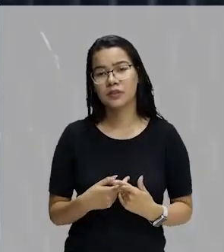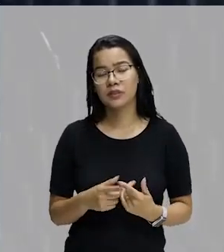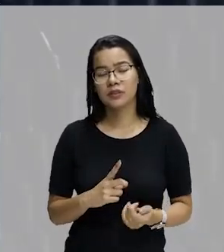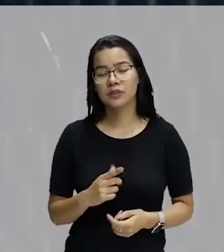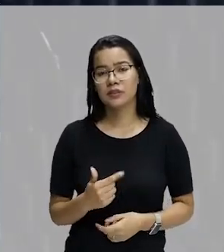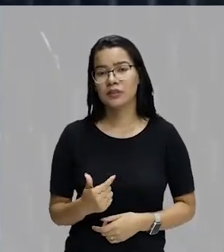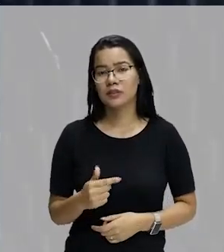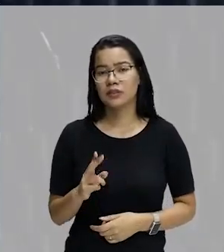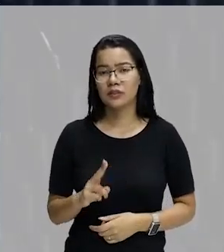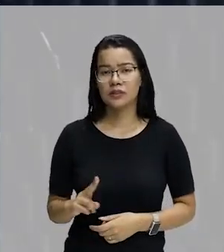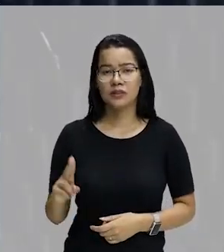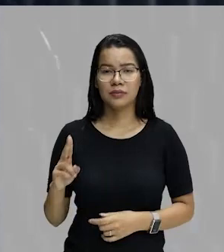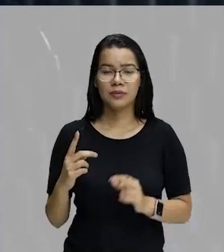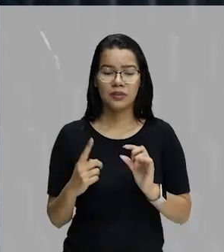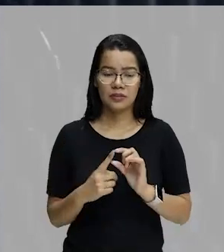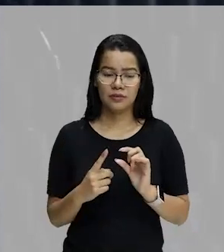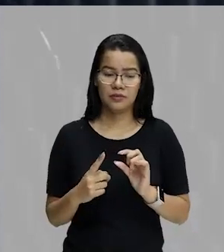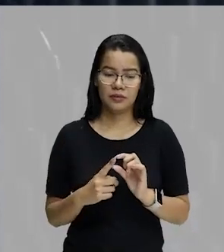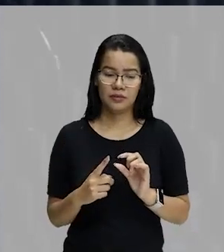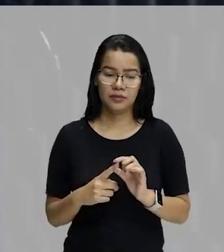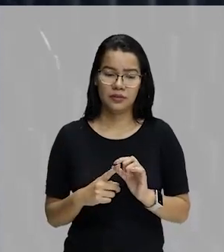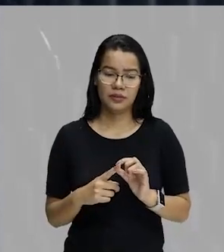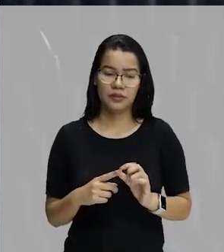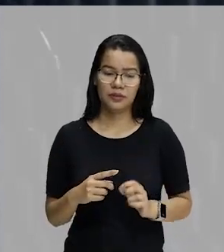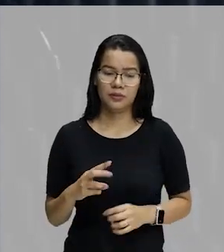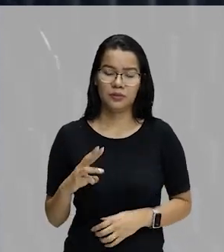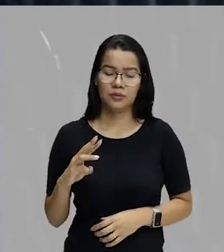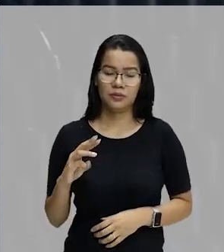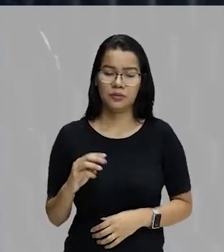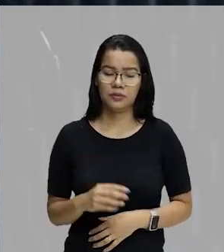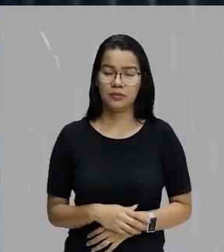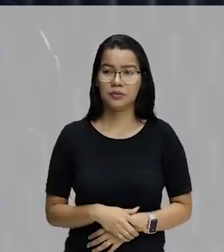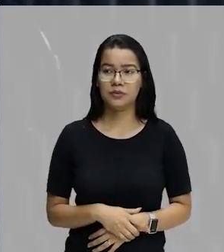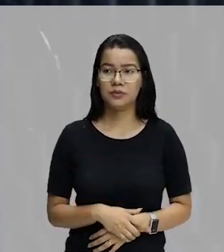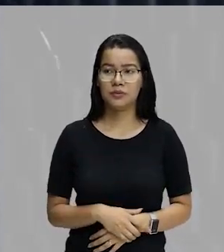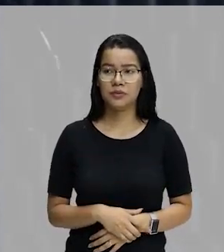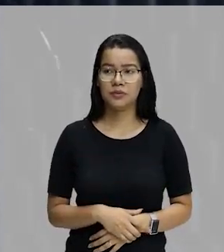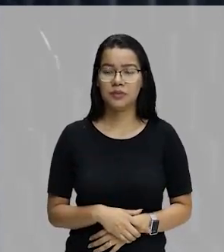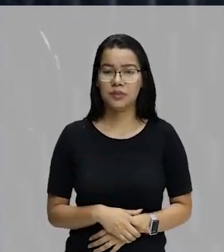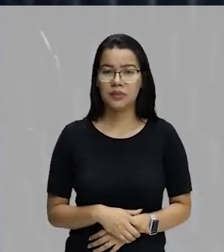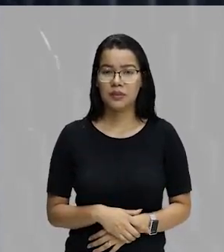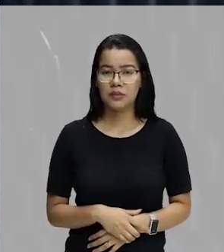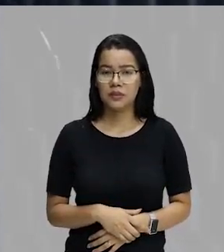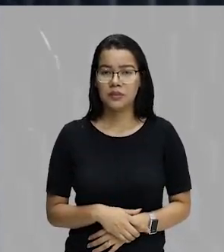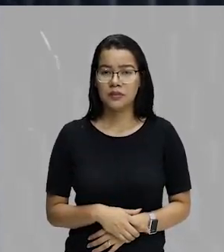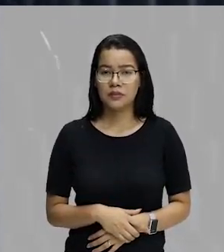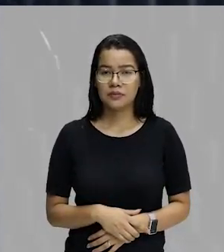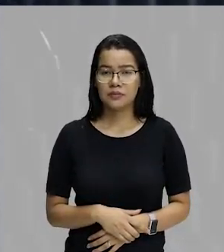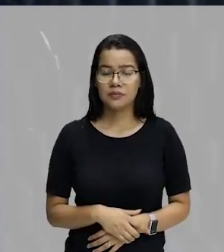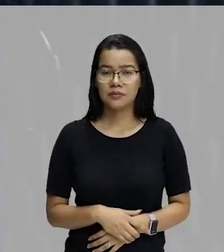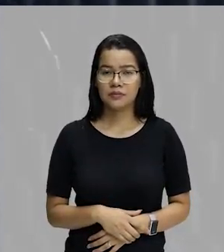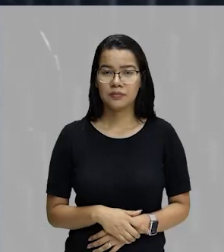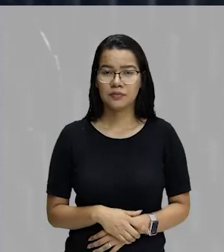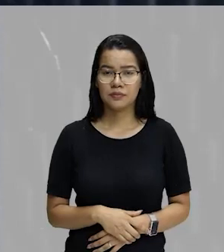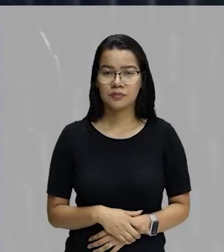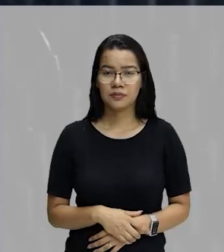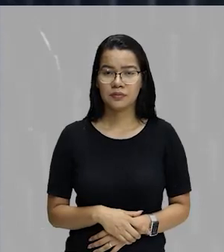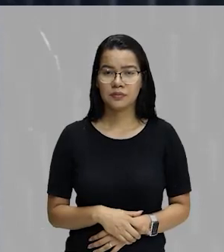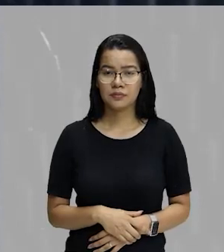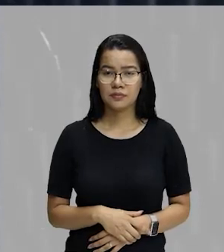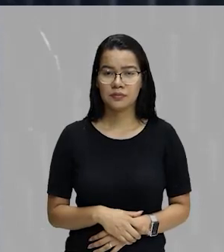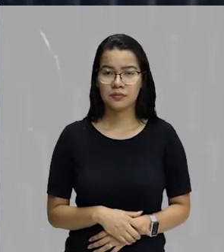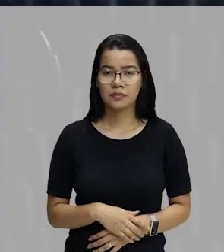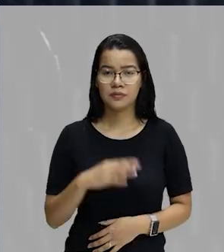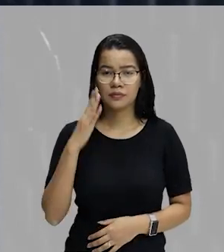usar a palavrinha why. Então, como assim? Tá? Então, exemplo, para saber a razão ou